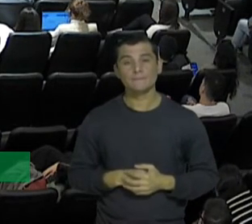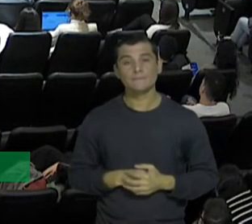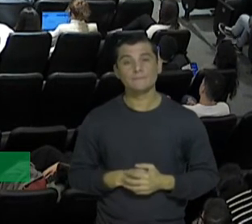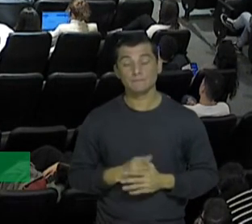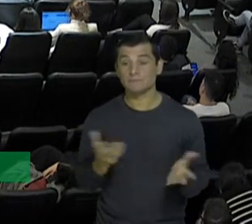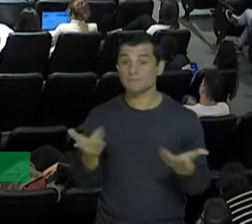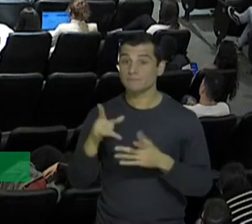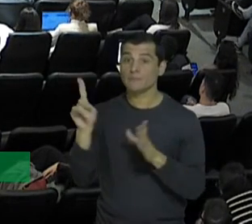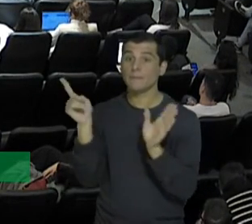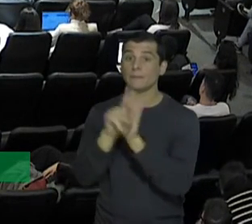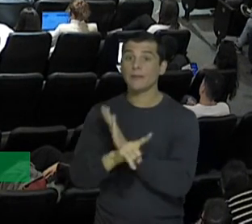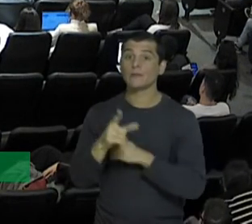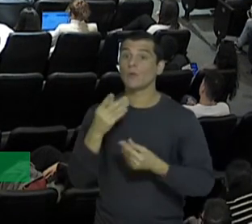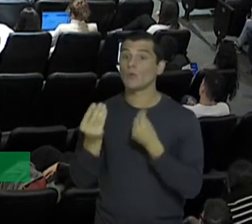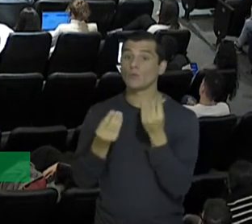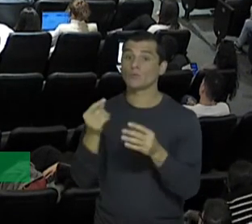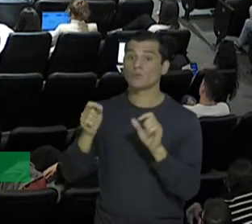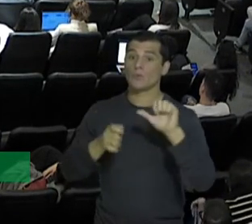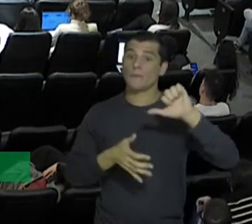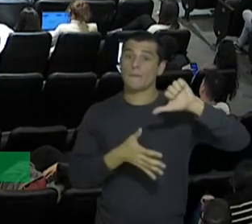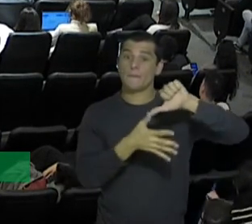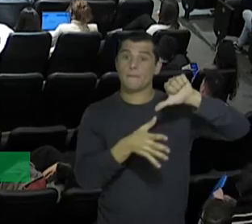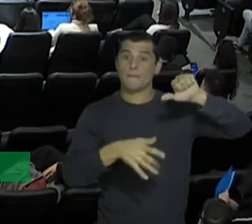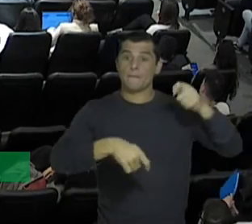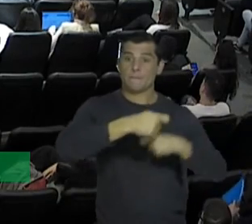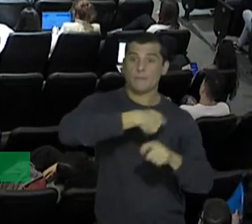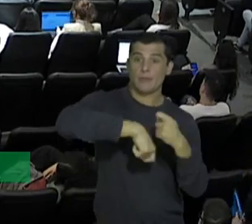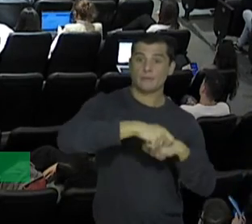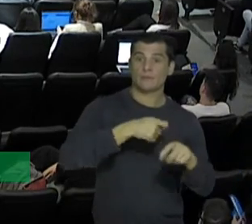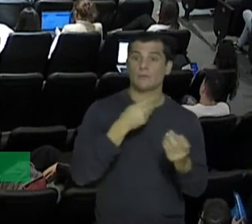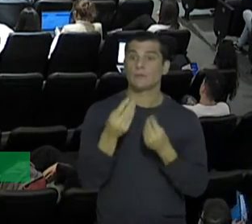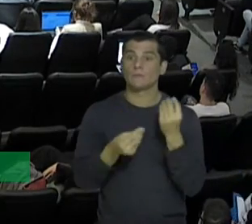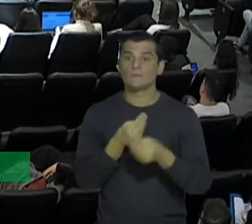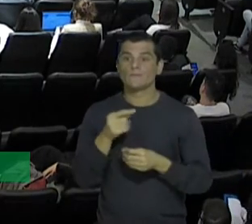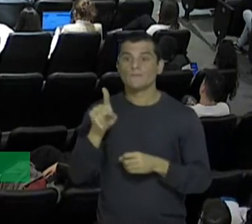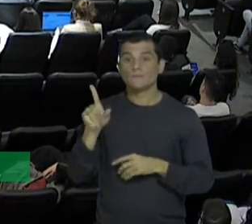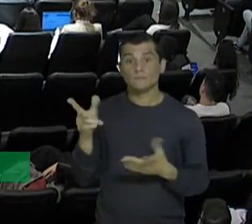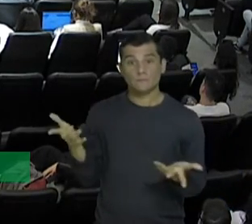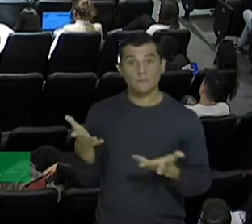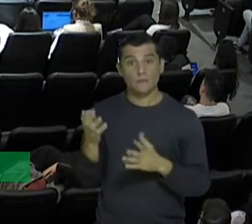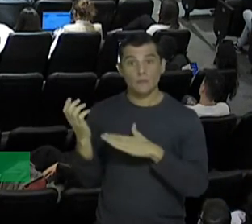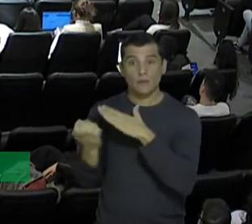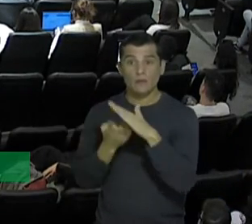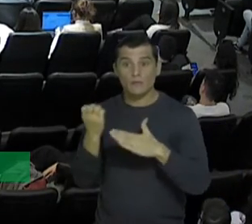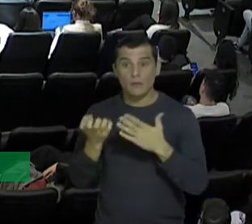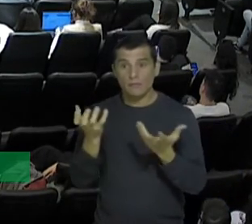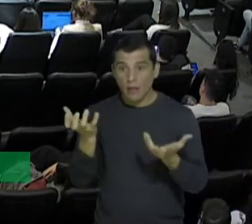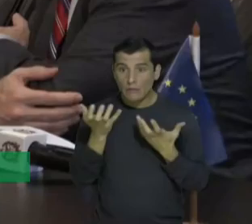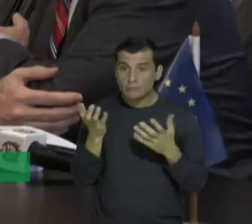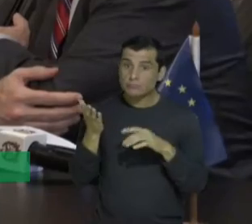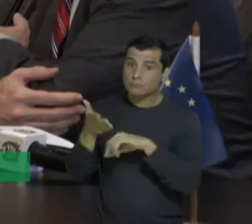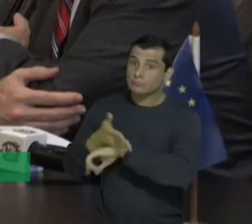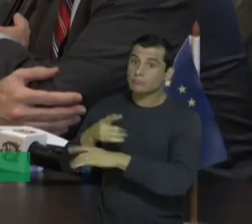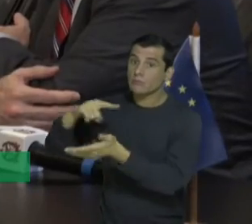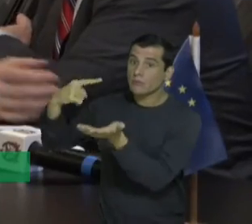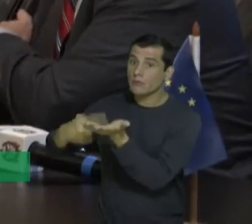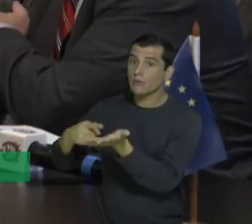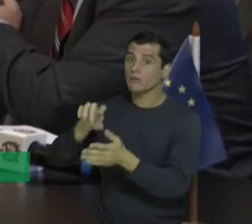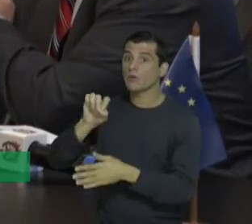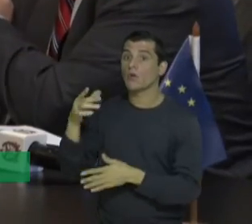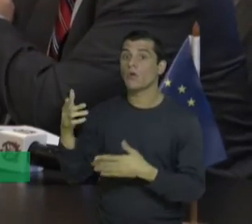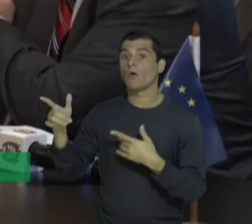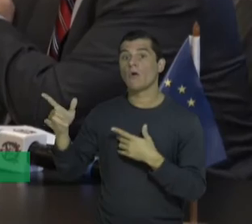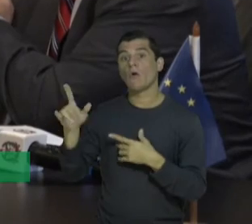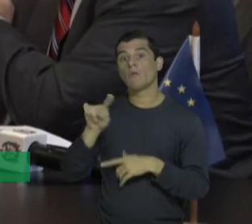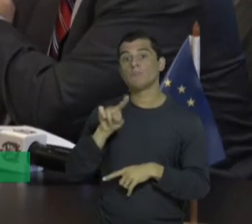esse acordo do Mercosul União Europeia se se se a cassava vai conseguir entrar mais na Europa com esse acordo ou vocês vão precisar de um acordo bilateral como você falou que a